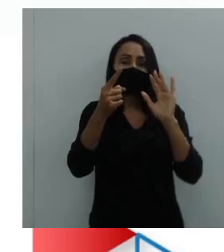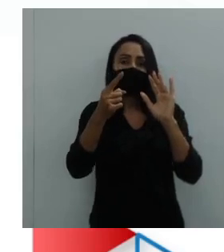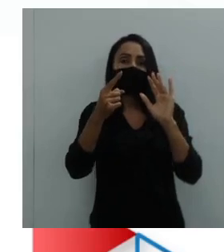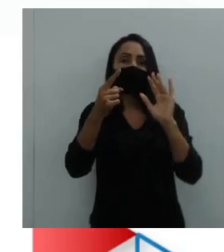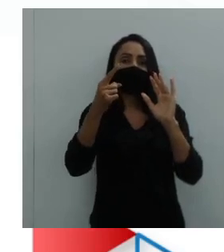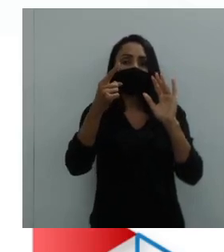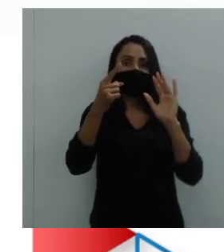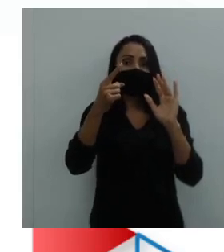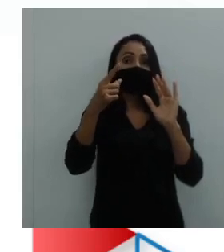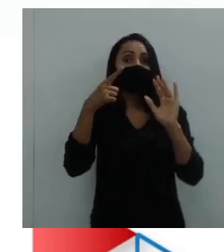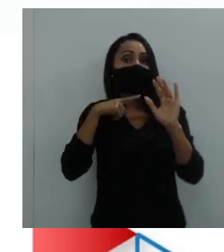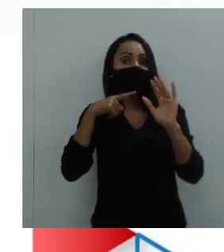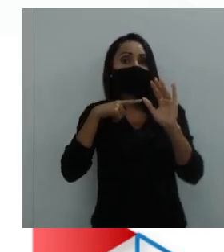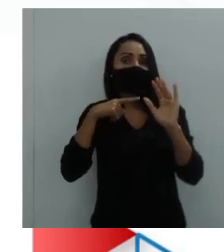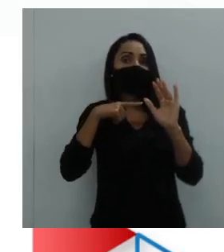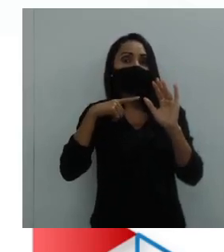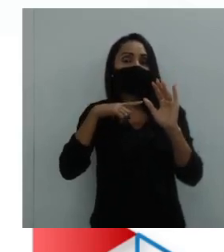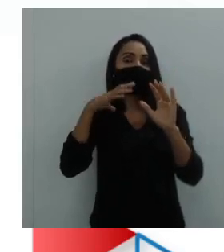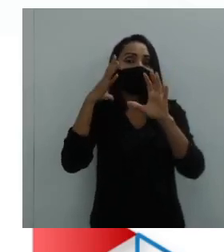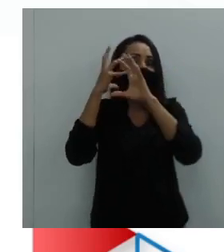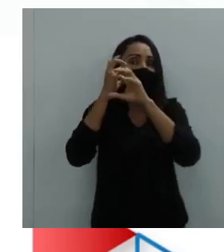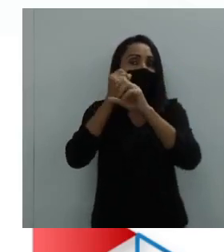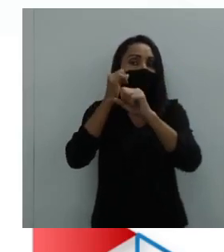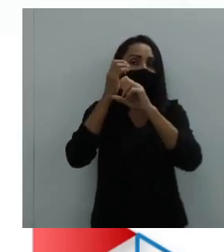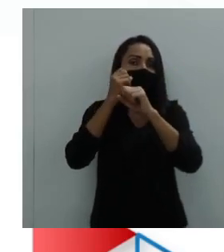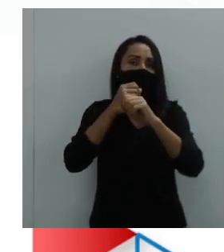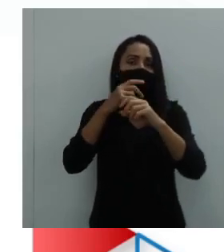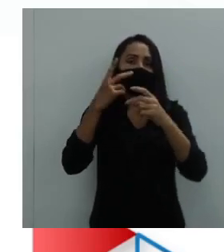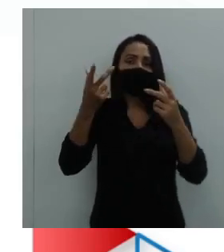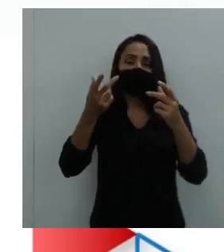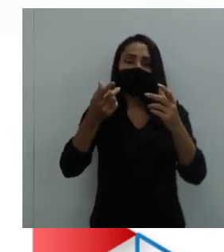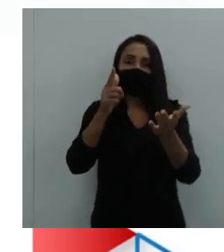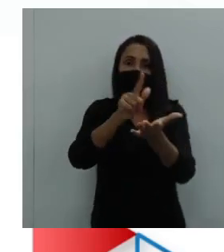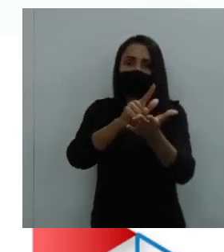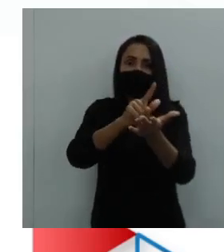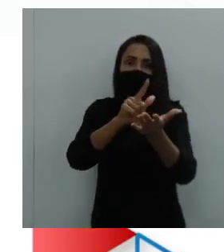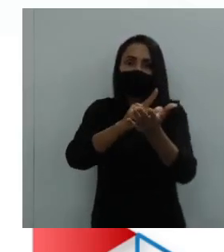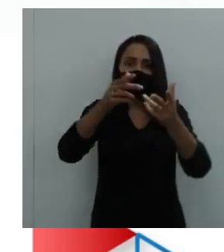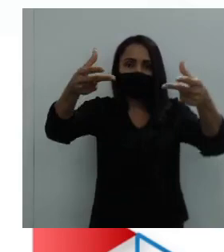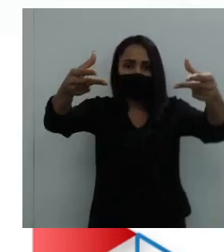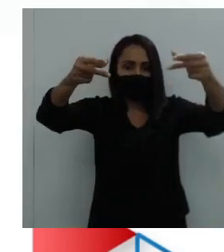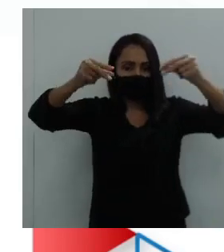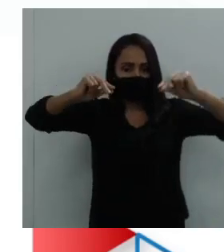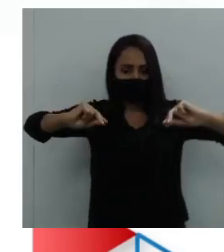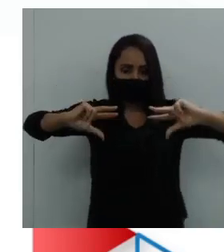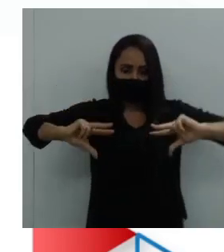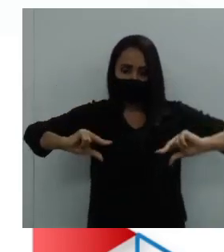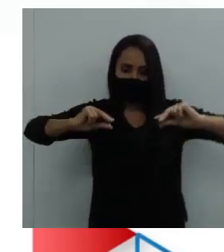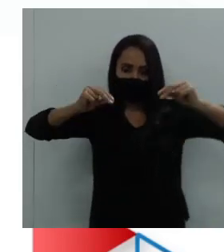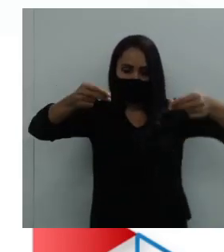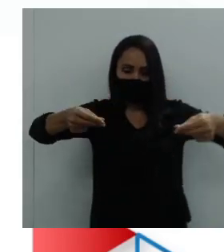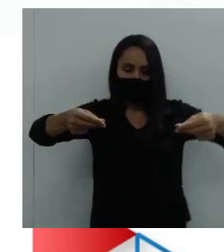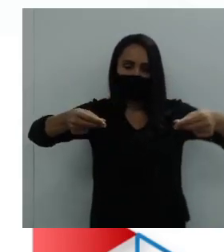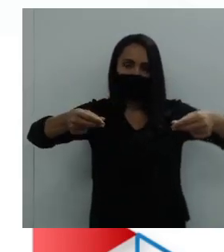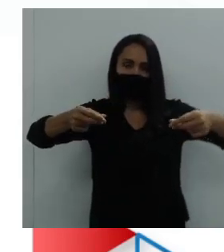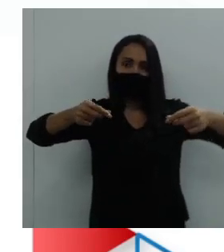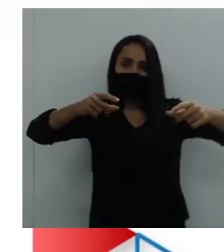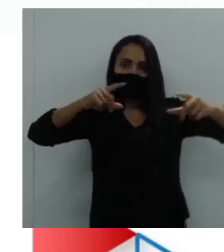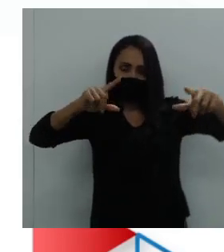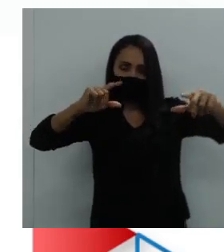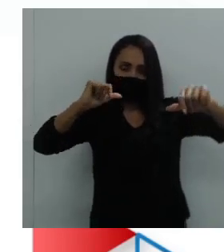dele, ou seja, é como se eu desenhasse ele numa folha dobrada, depois abrisse a folha. Ele vai ficar de